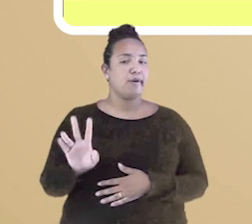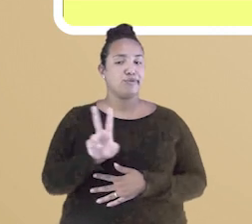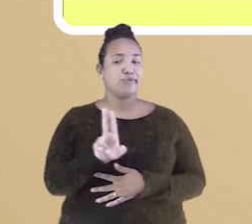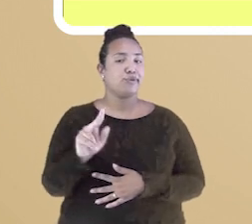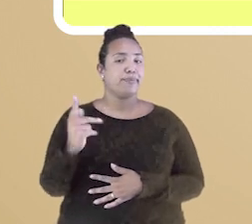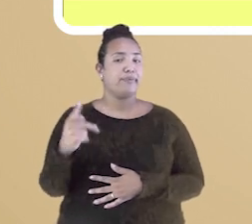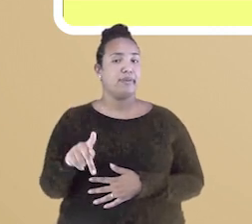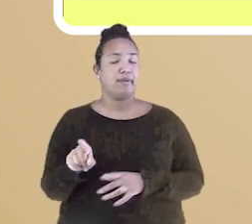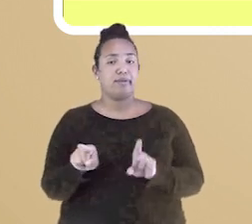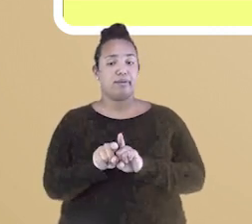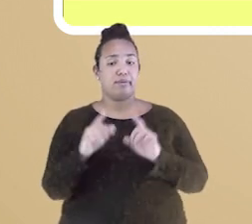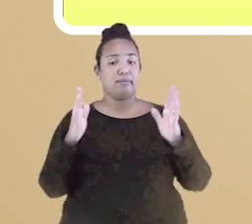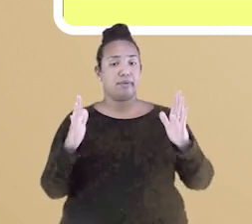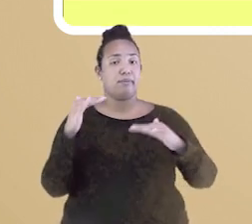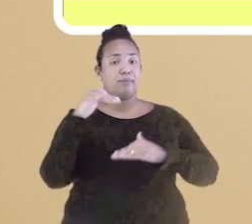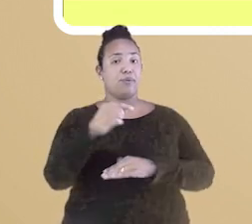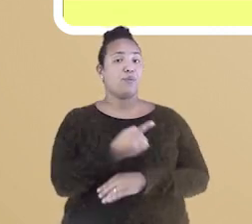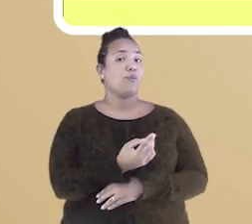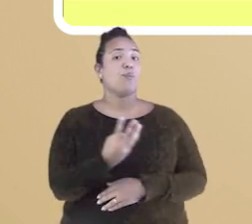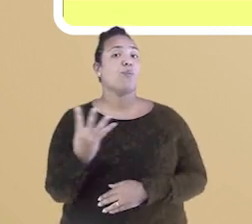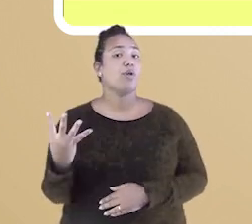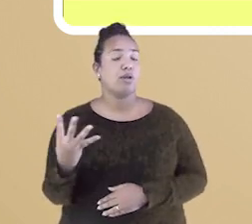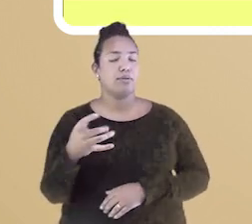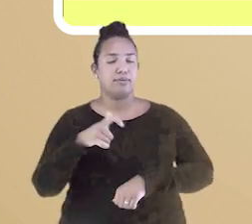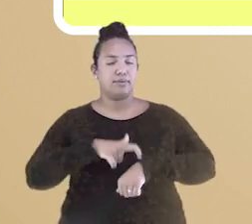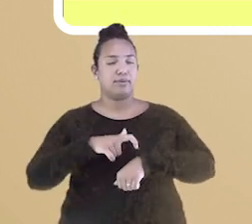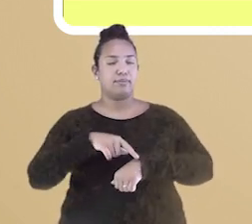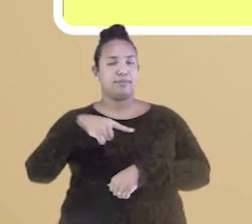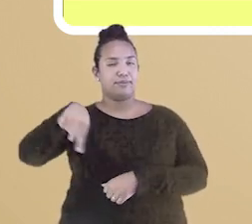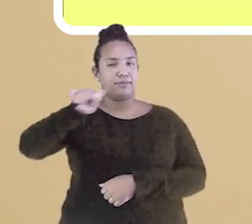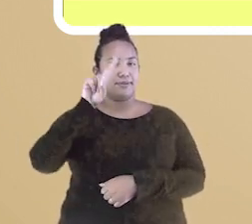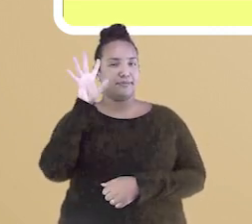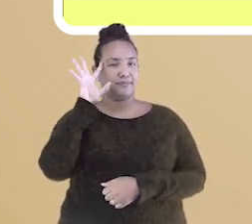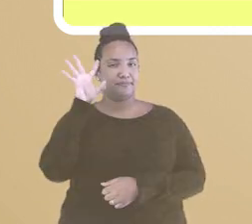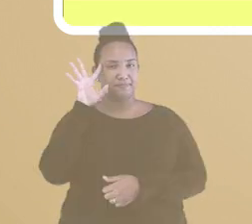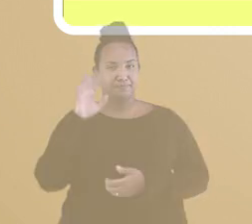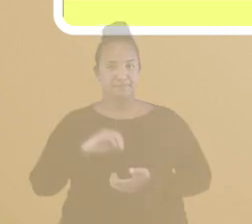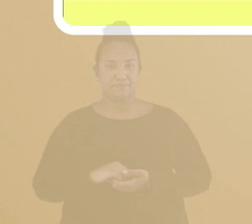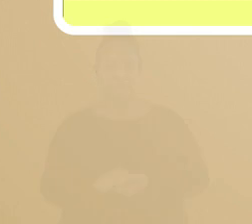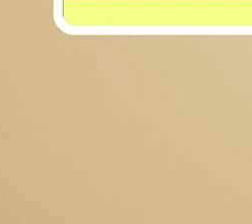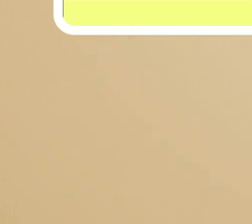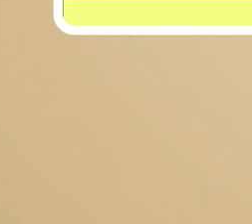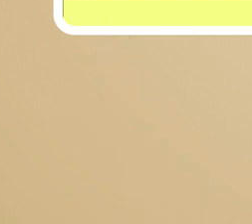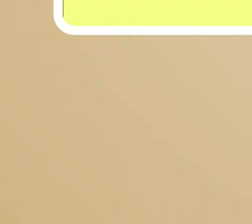quantos lados ela tem? Vou te dar 30 segundos para fazer.